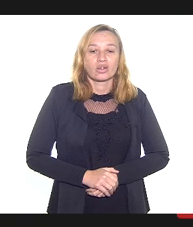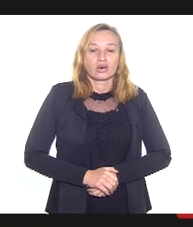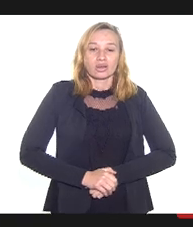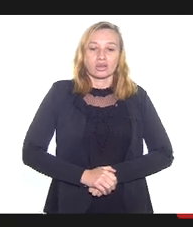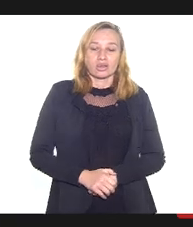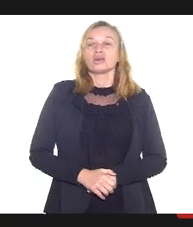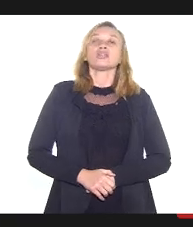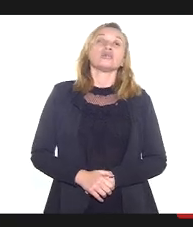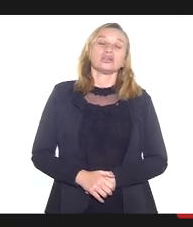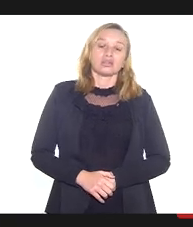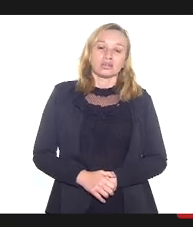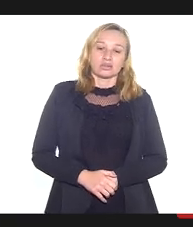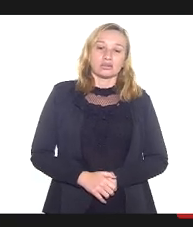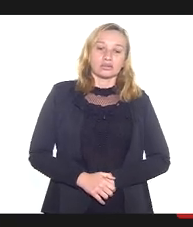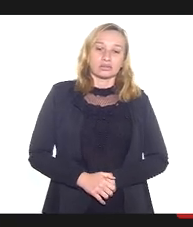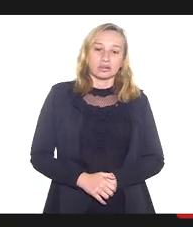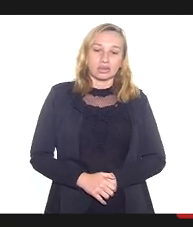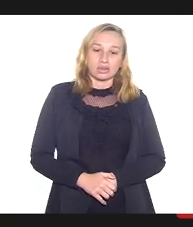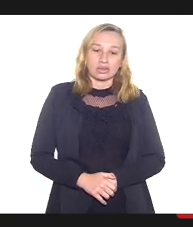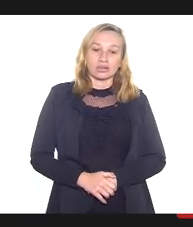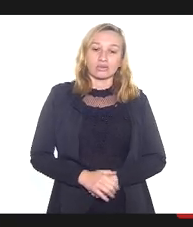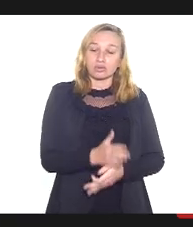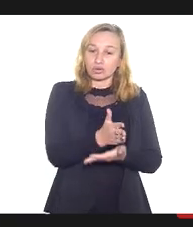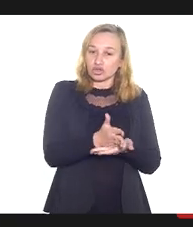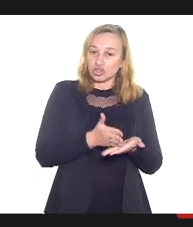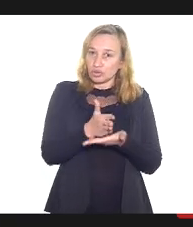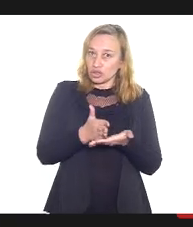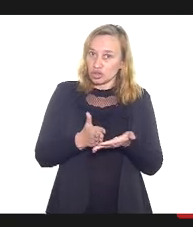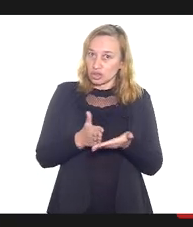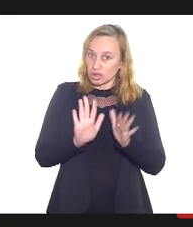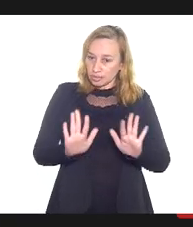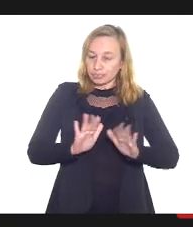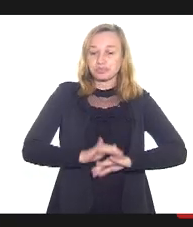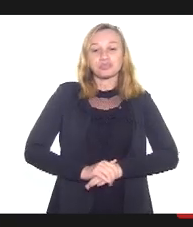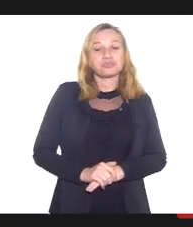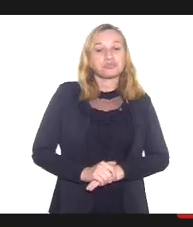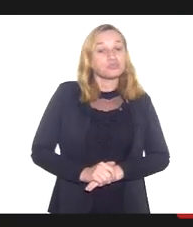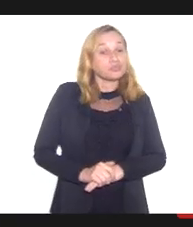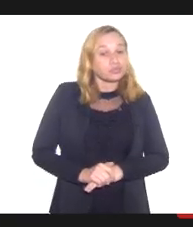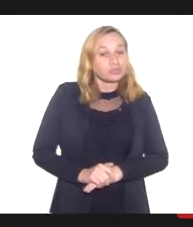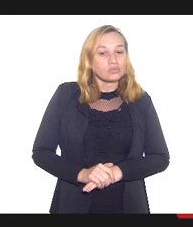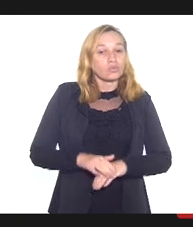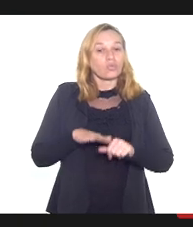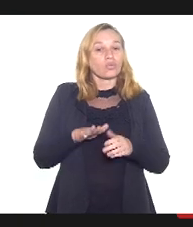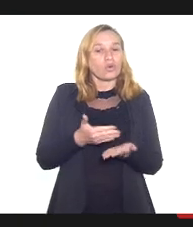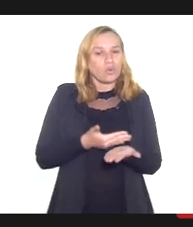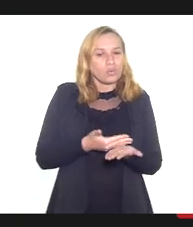sintéticos, né? Então eu vou dividir os momentos.